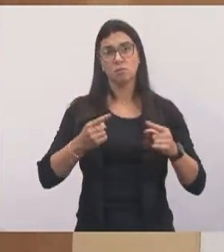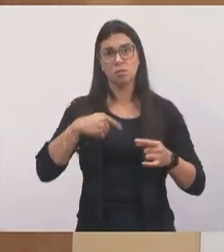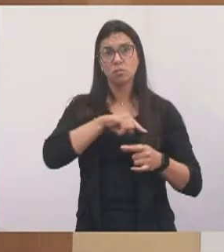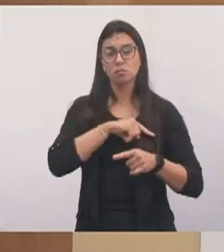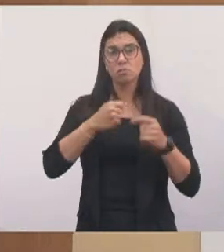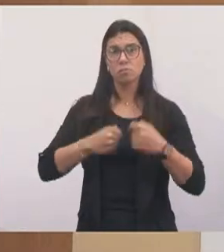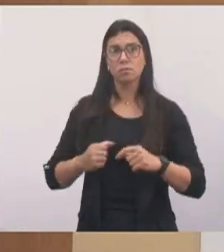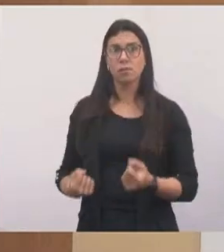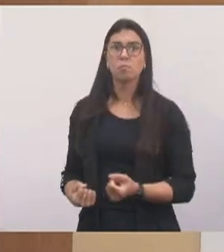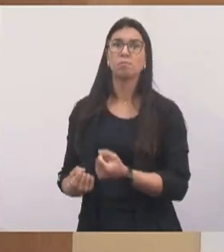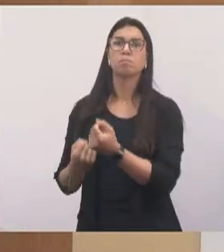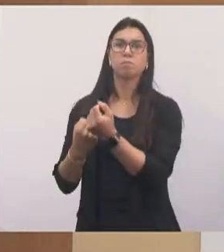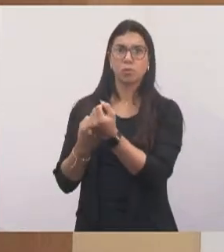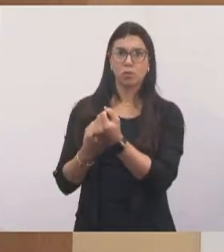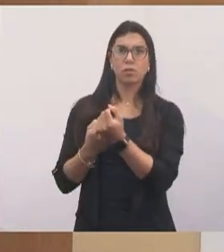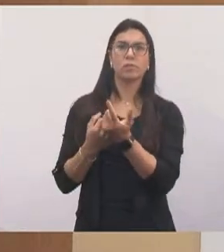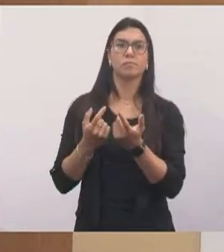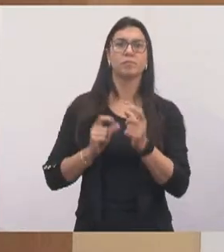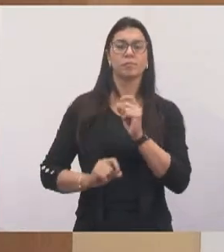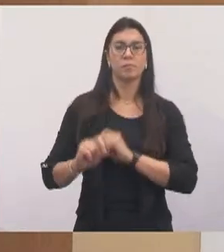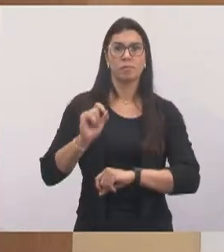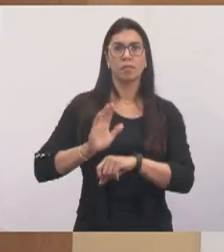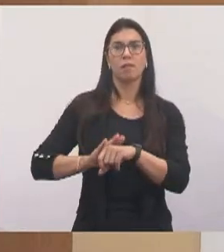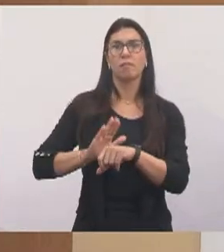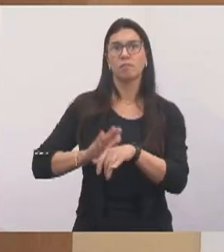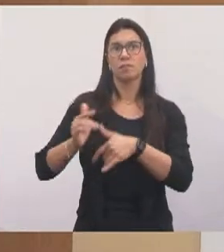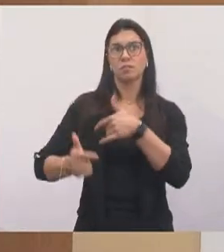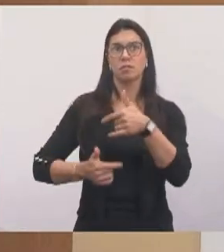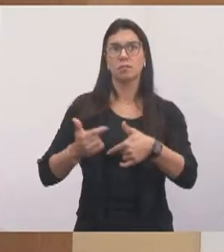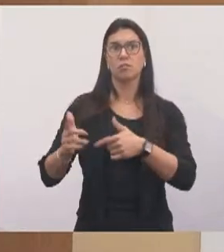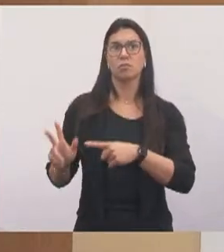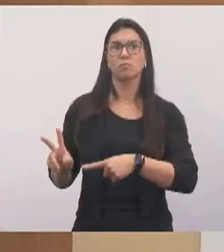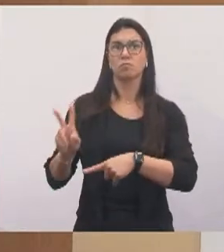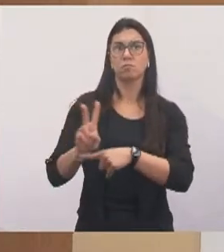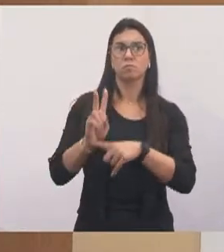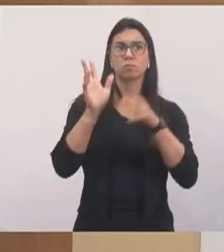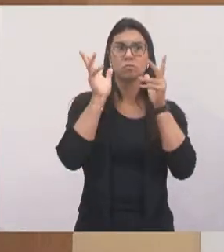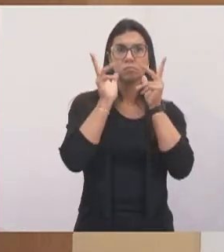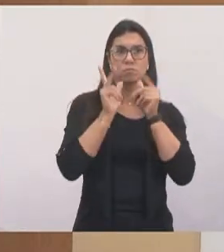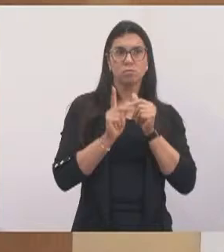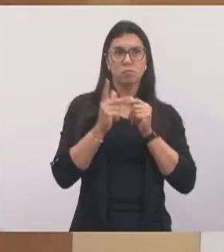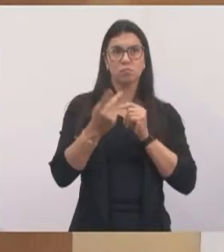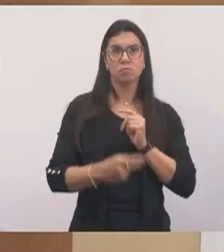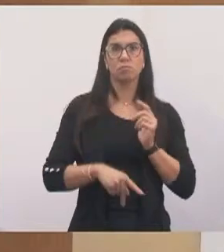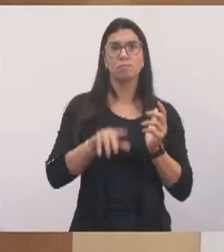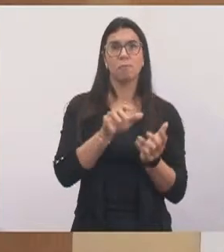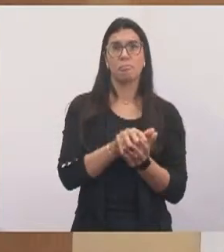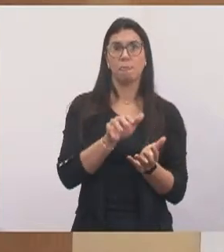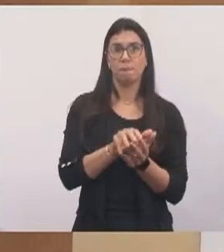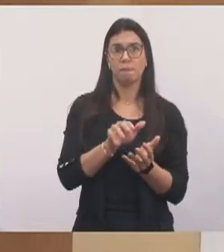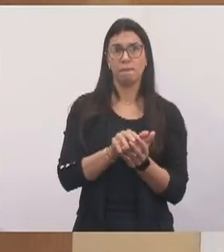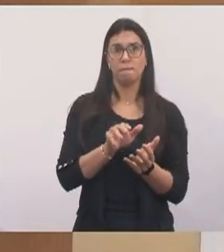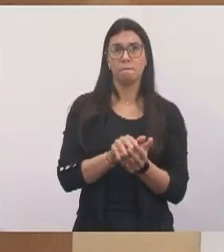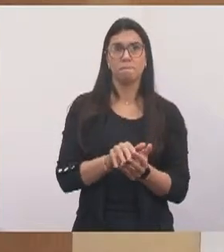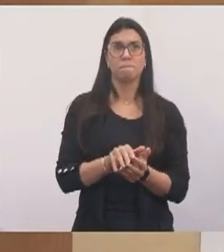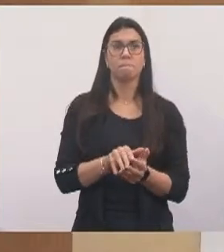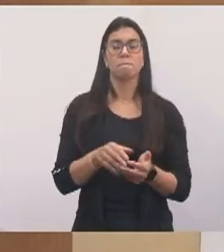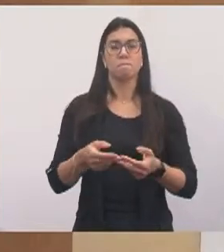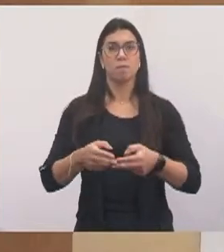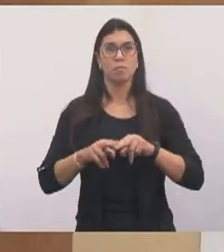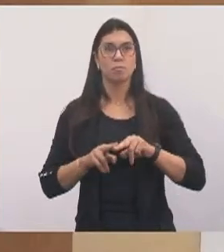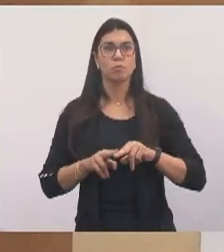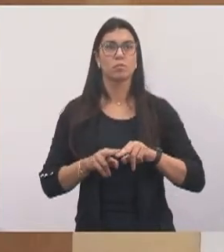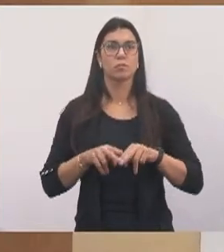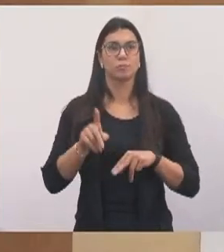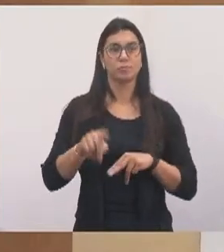quem faz saúde dos animais aqui na nossa cidade são as ONGs. Isso